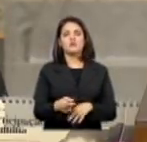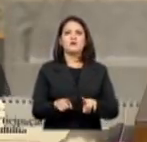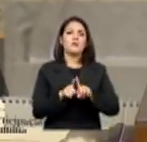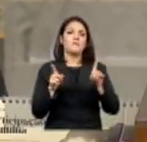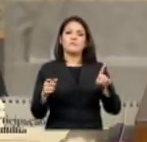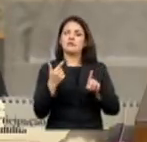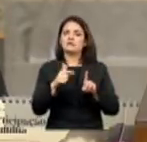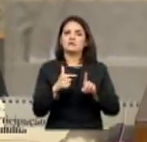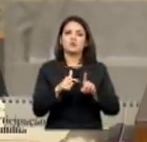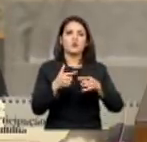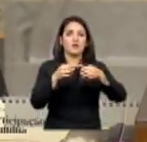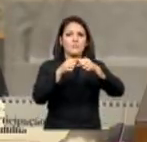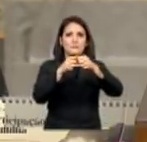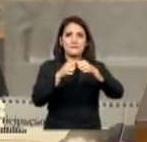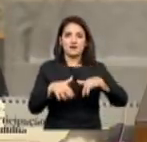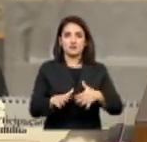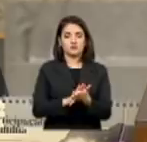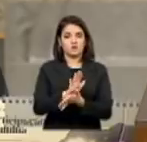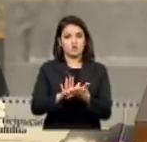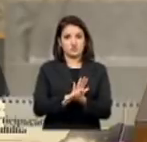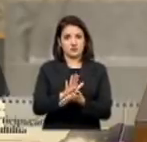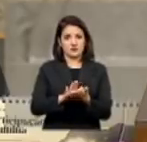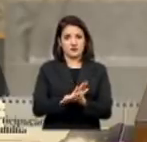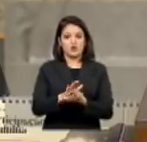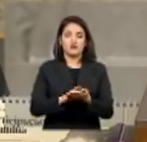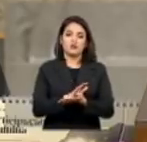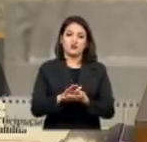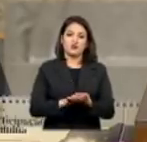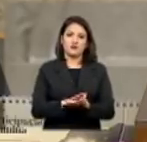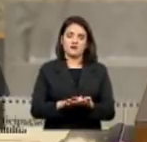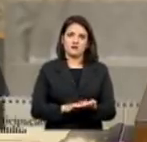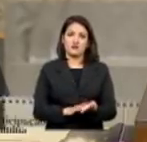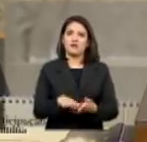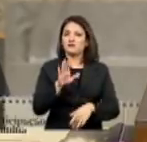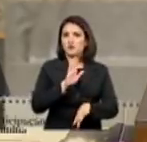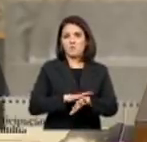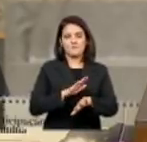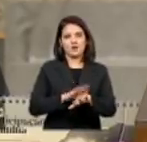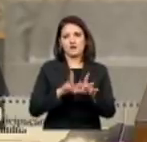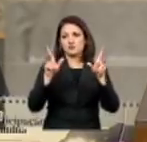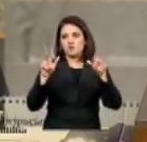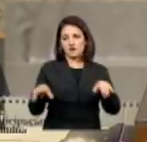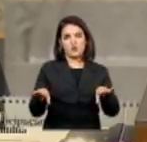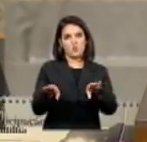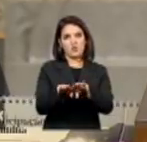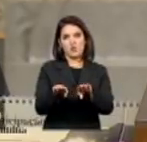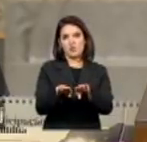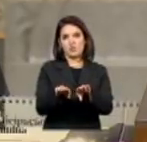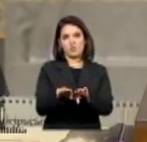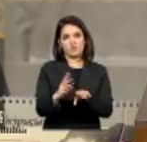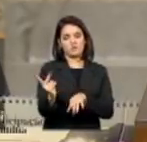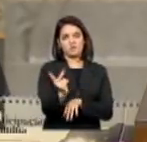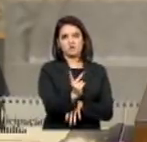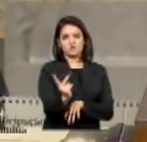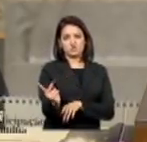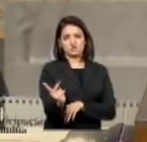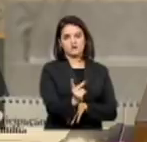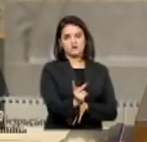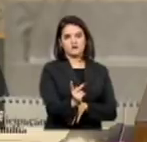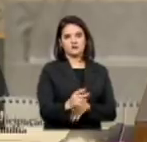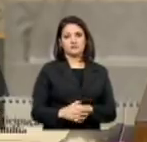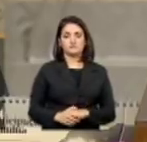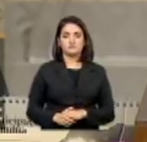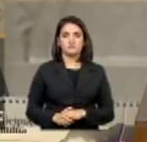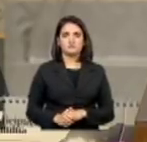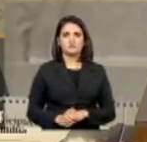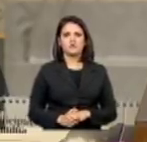manifestar ao longo do processo e eventual concessão de prazo comum para razões finais nos carros relatados e delatores não